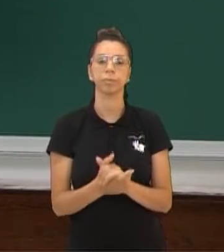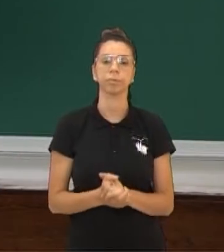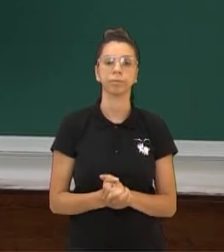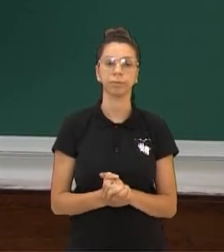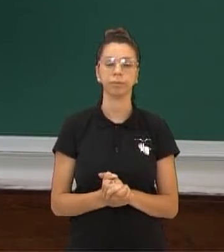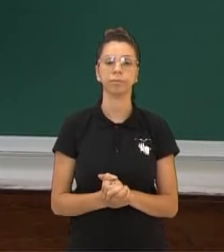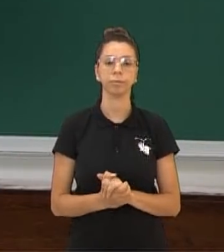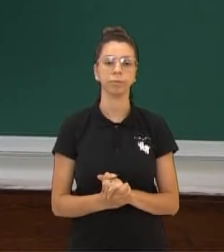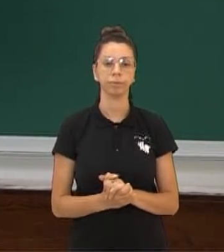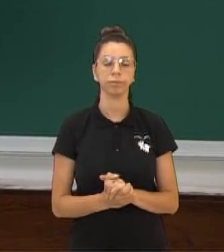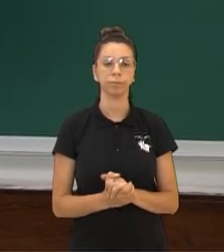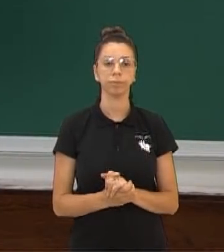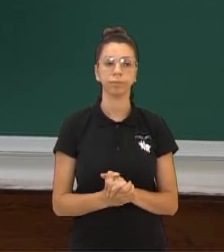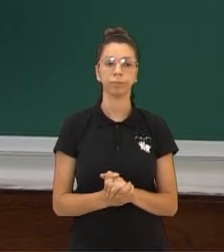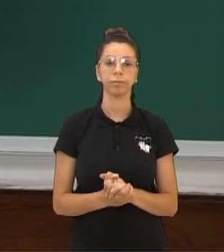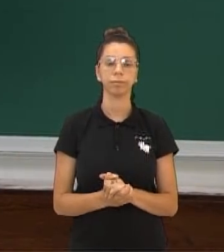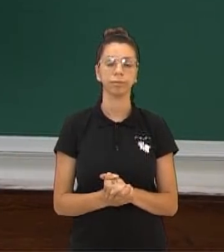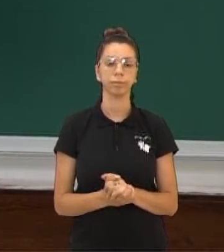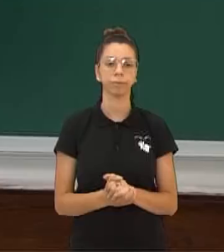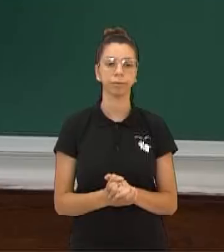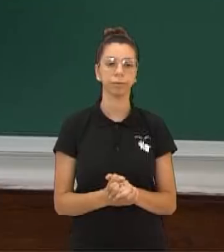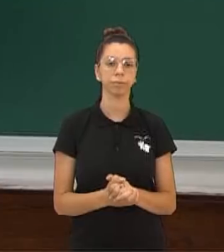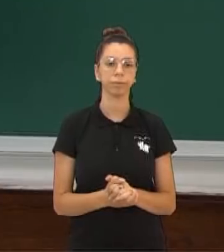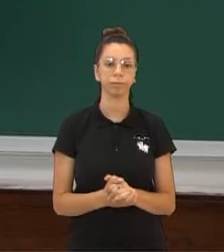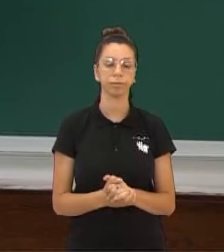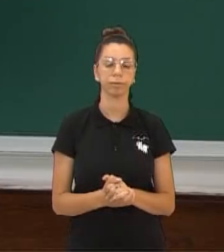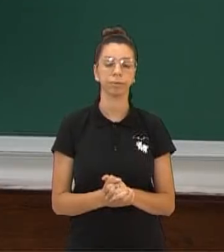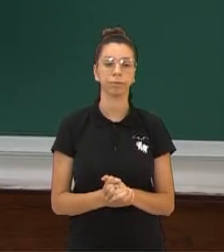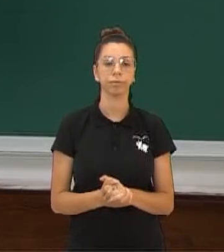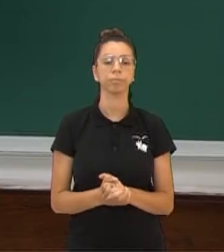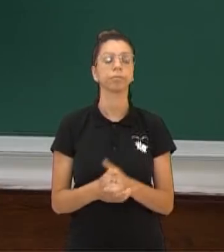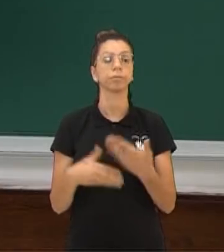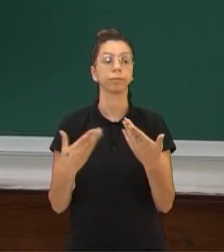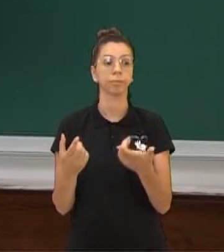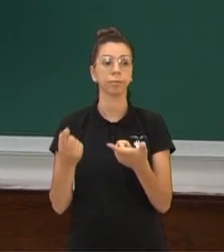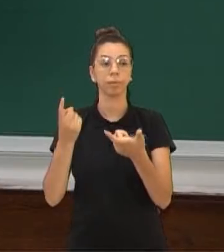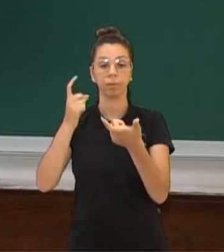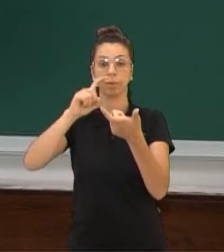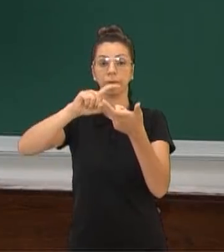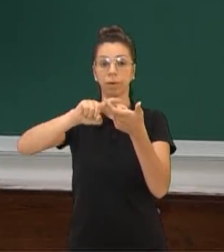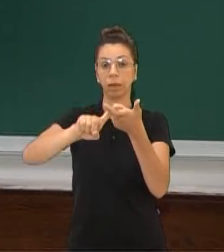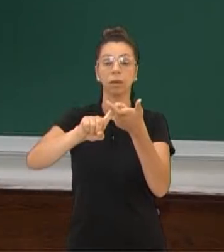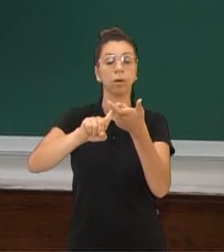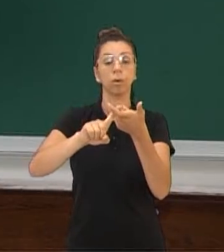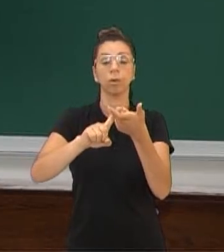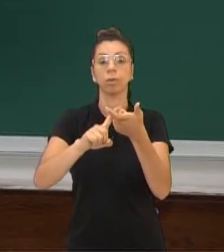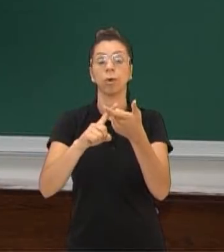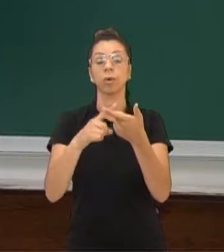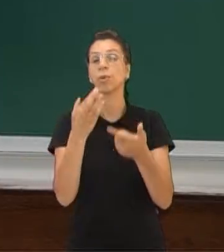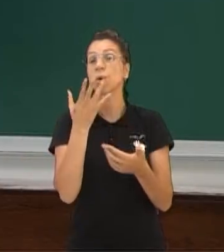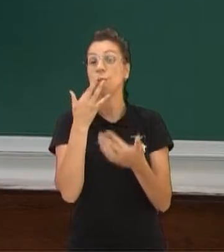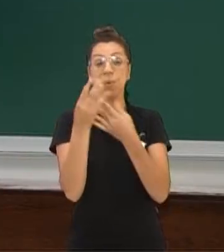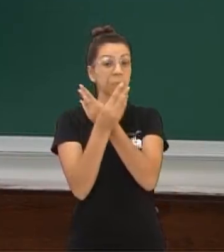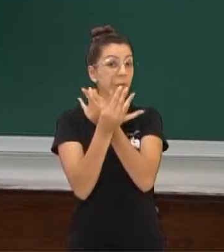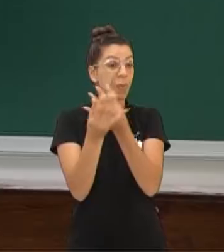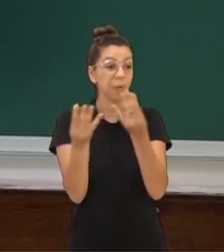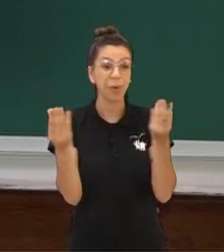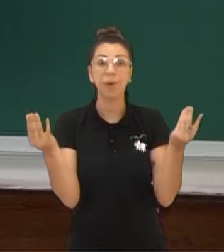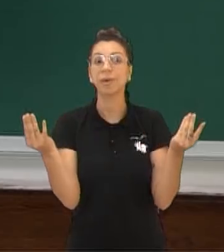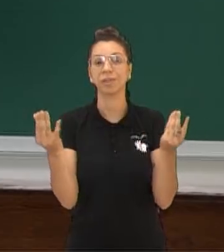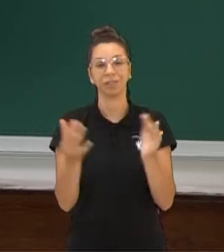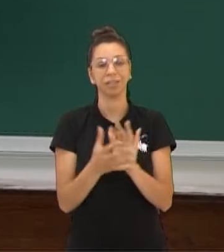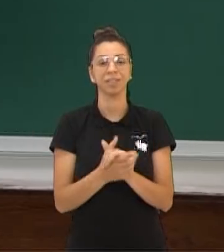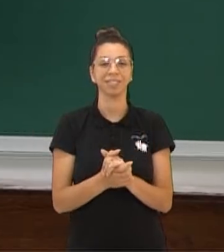A, sem cor. Colorful é o contrário, é cheio de cor. Se é cheio de cor, é letter